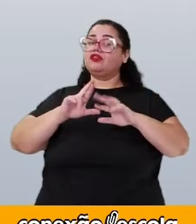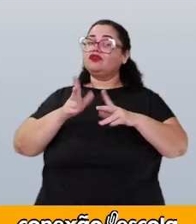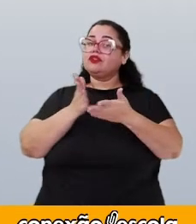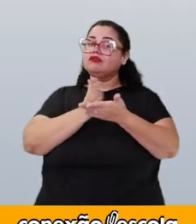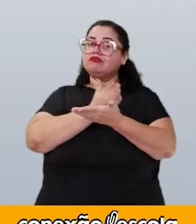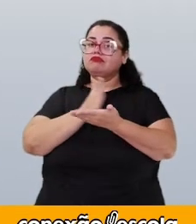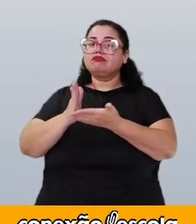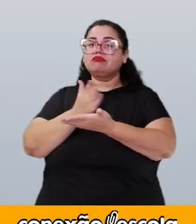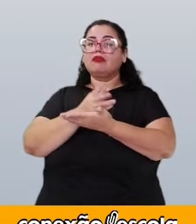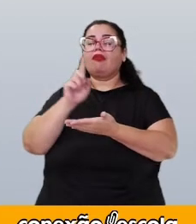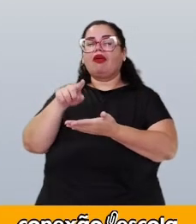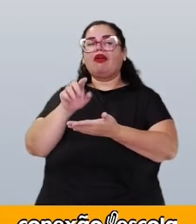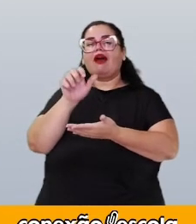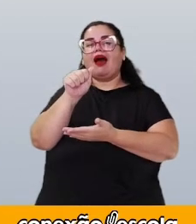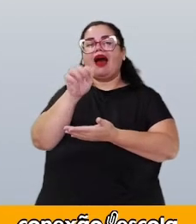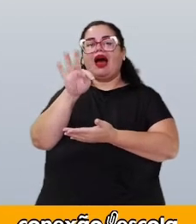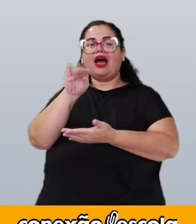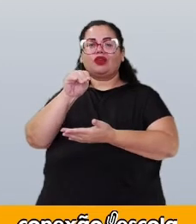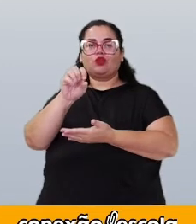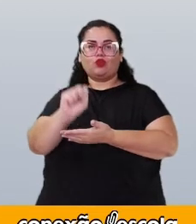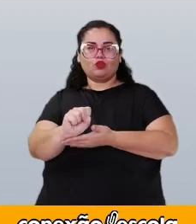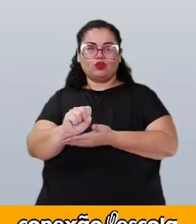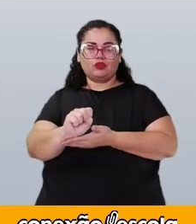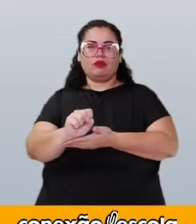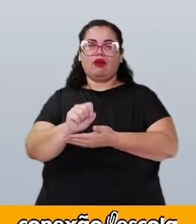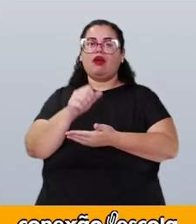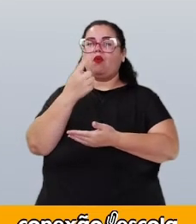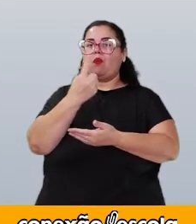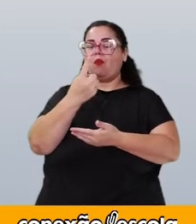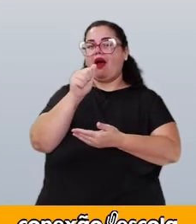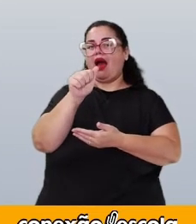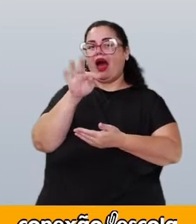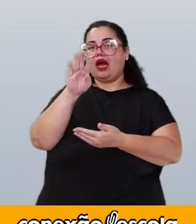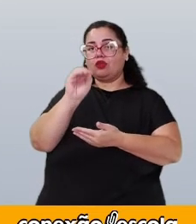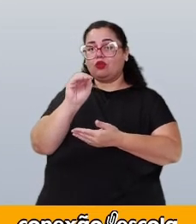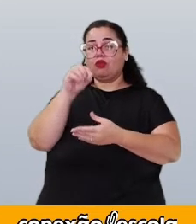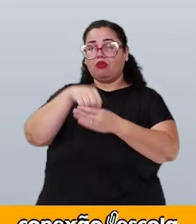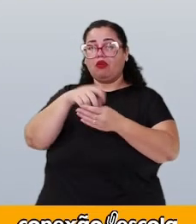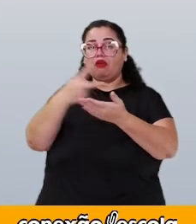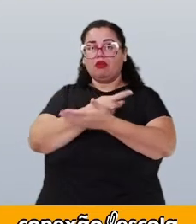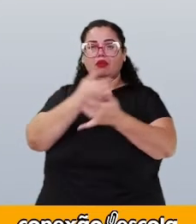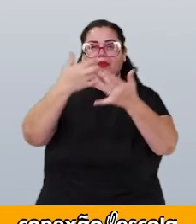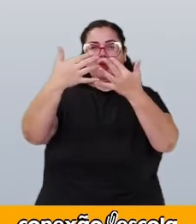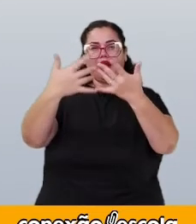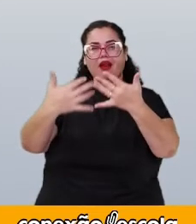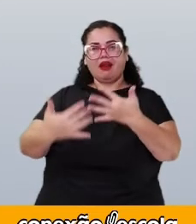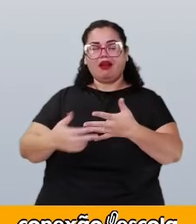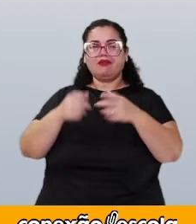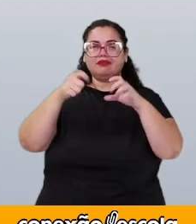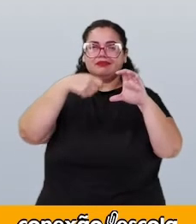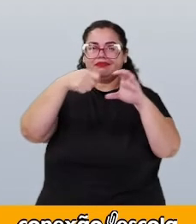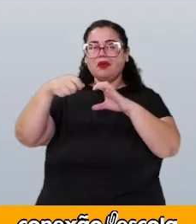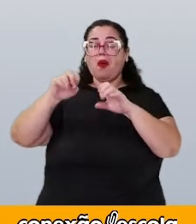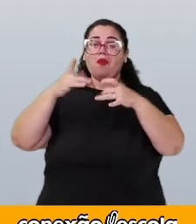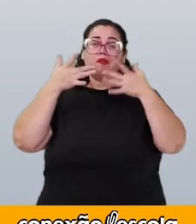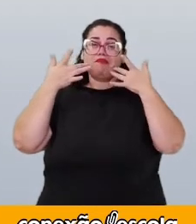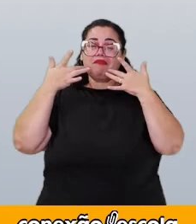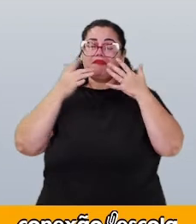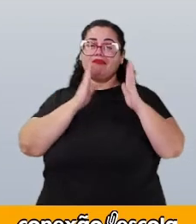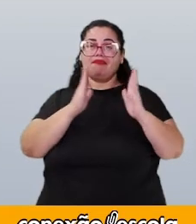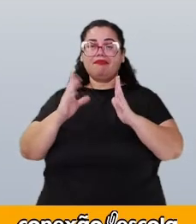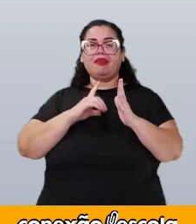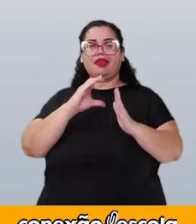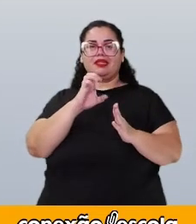em atos. Então eu tenho um ato, dentro desse ato eu posso ter algumas cenas. Vejam aí, por